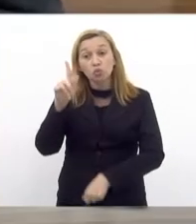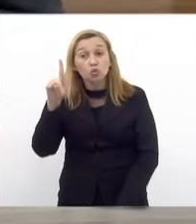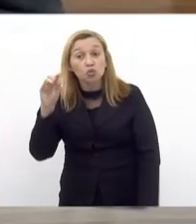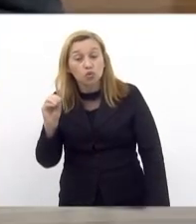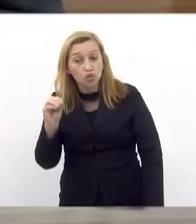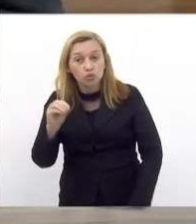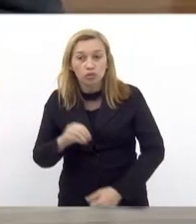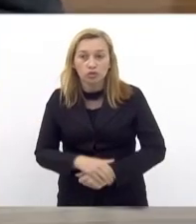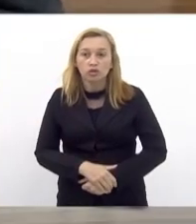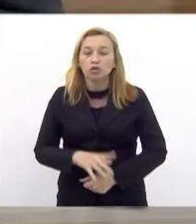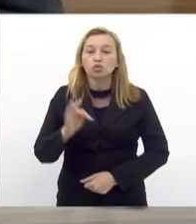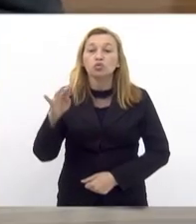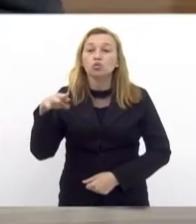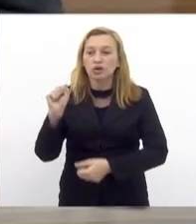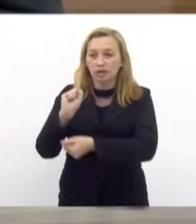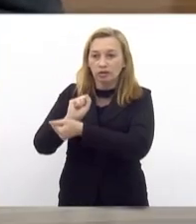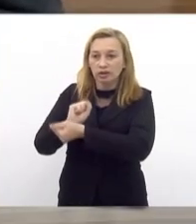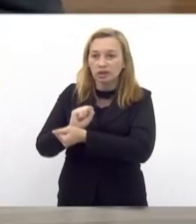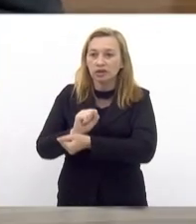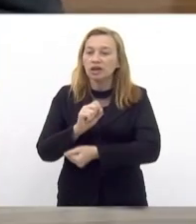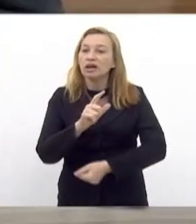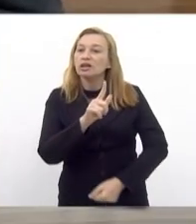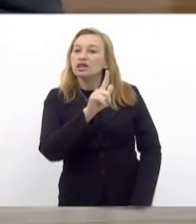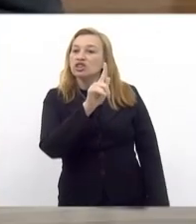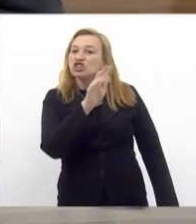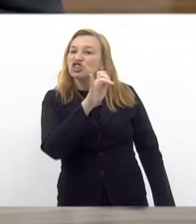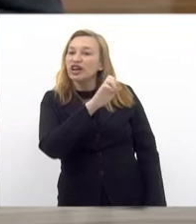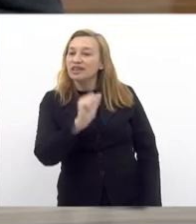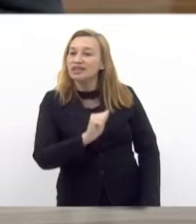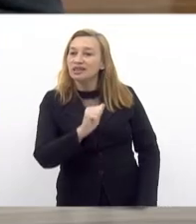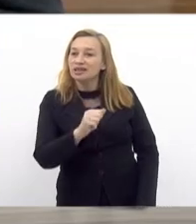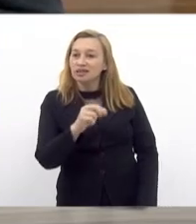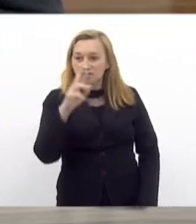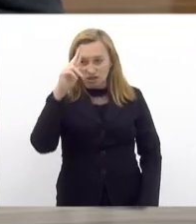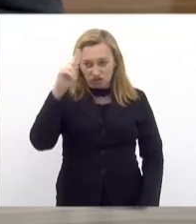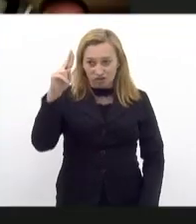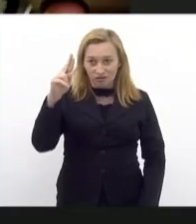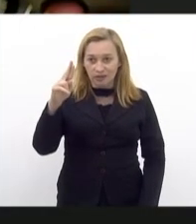só, Tutuca, e a nossa Geis aqui, a nossa comandante.